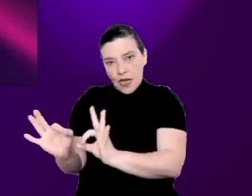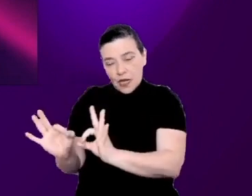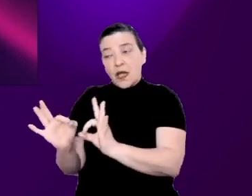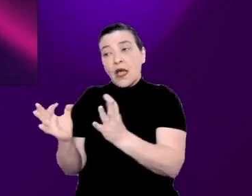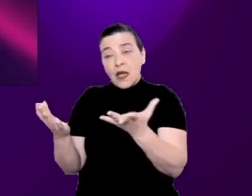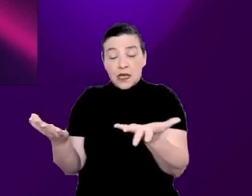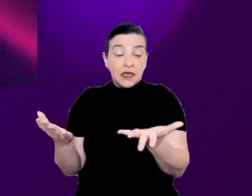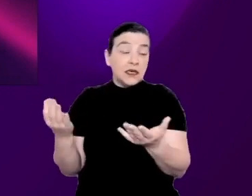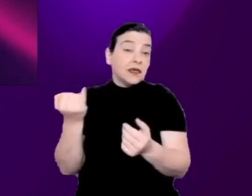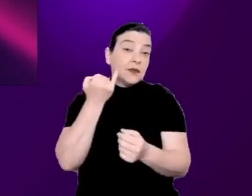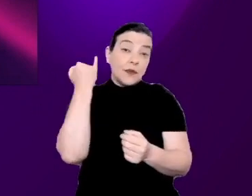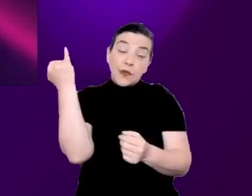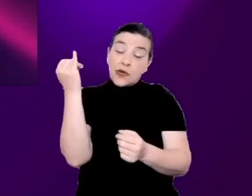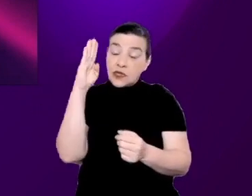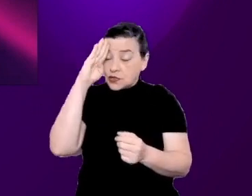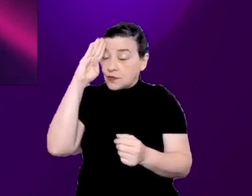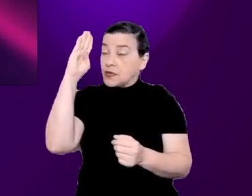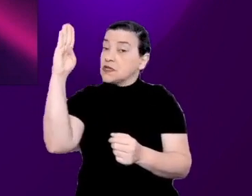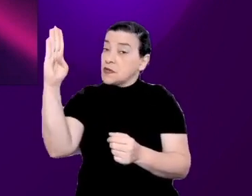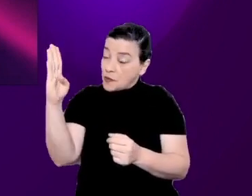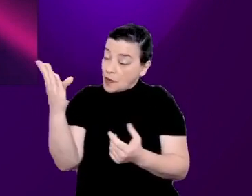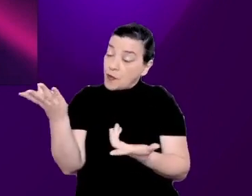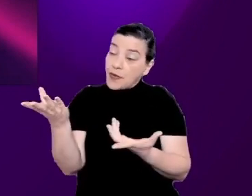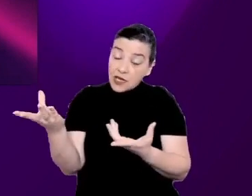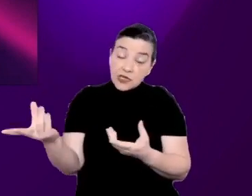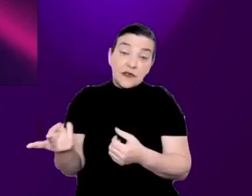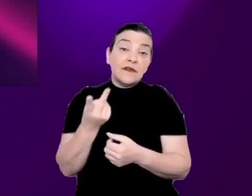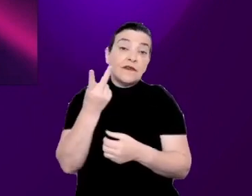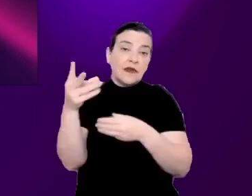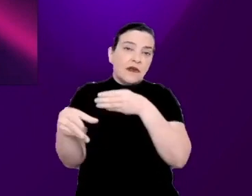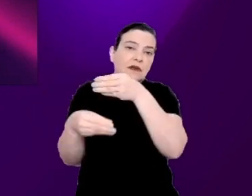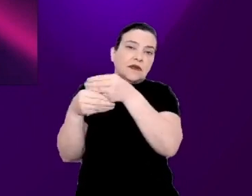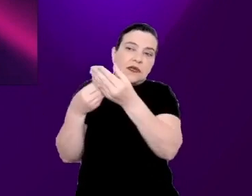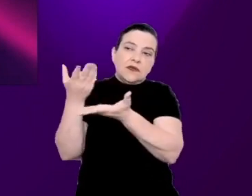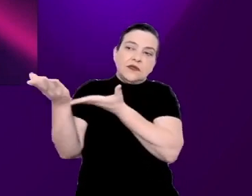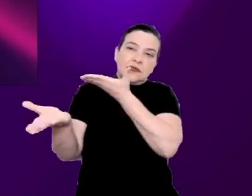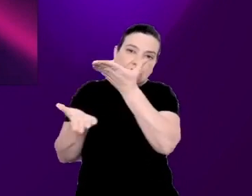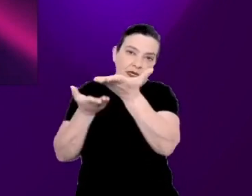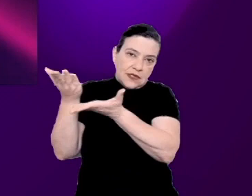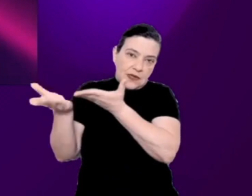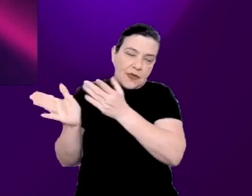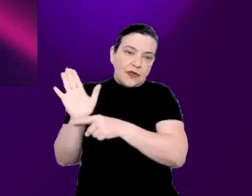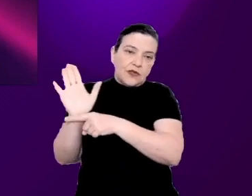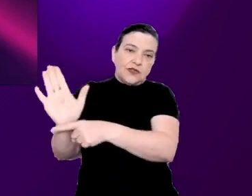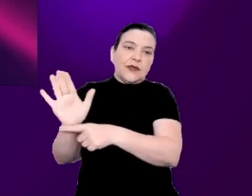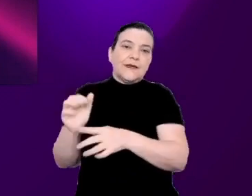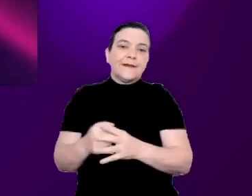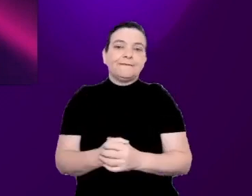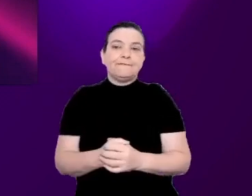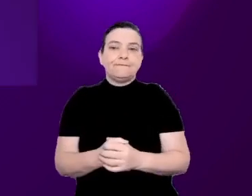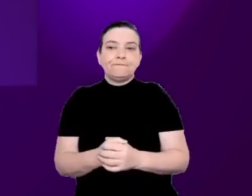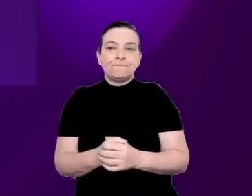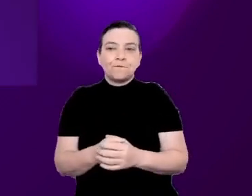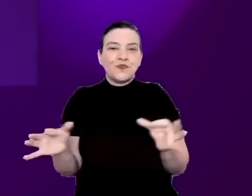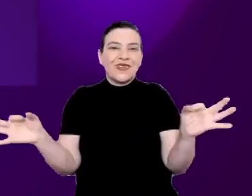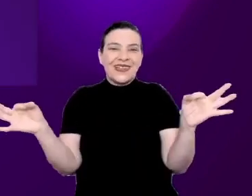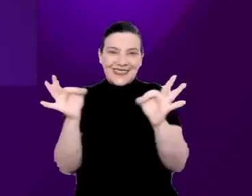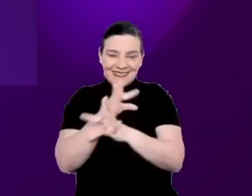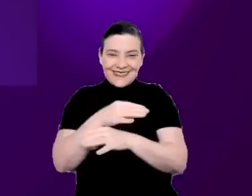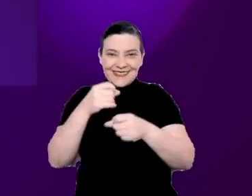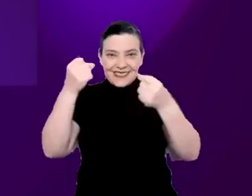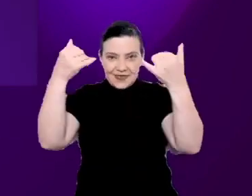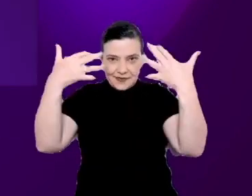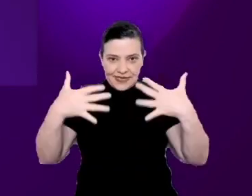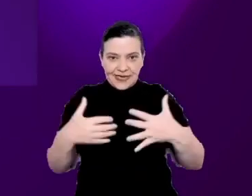inserir valor aí nos tratamentos farmacológicos do paciente. Manara, era isso que eu tinha para